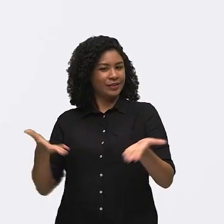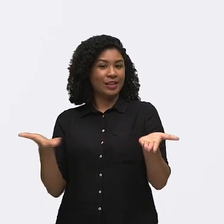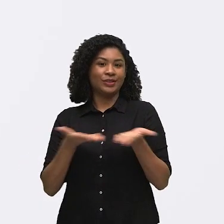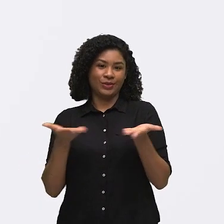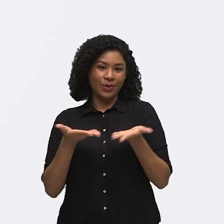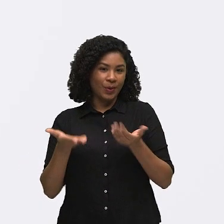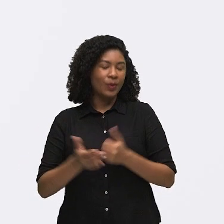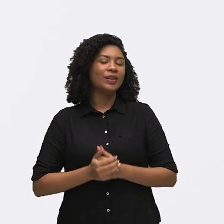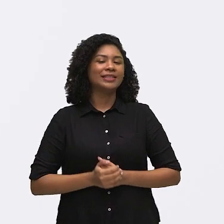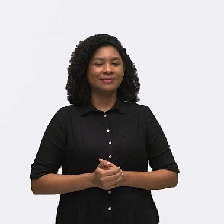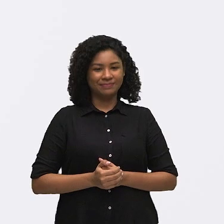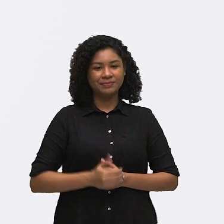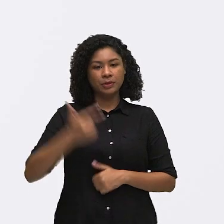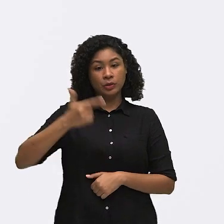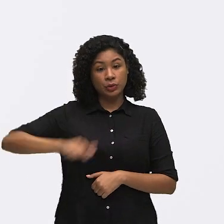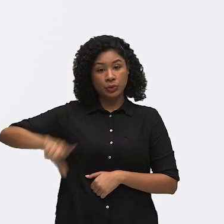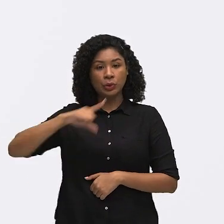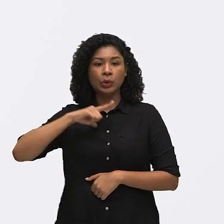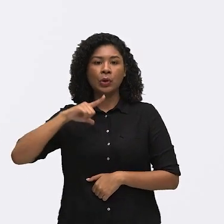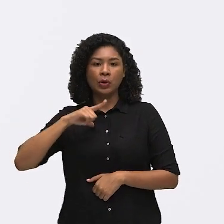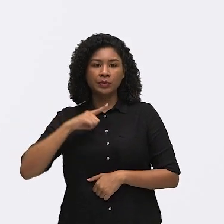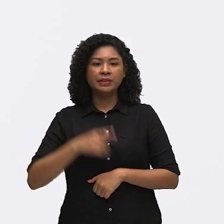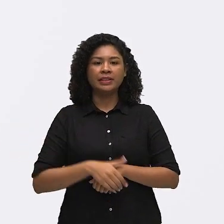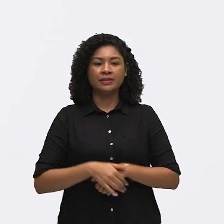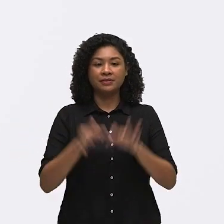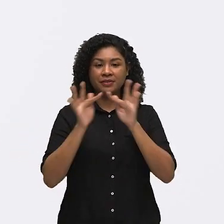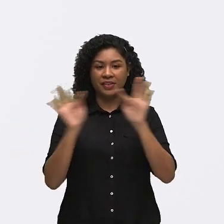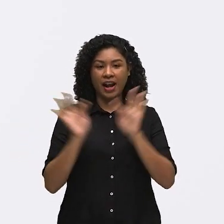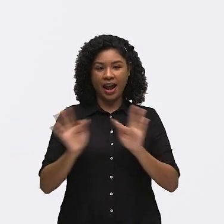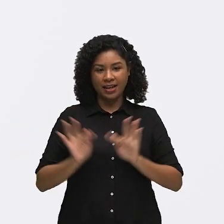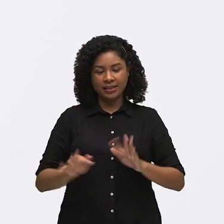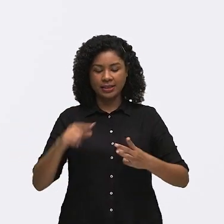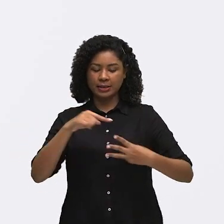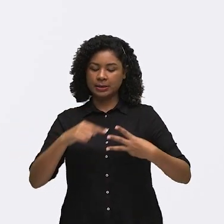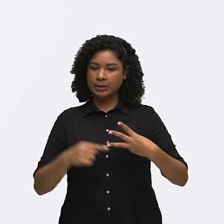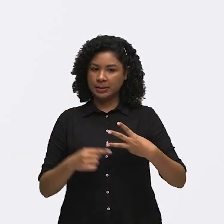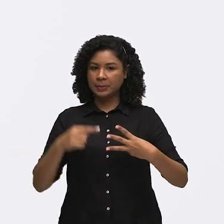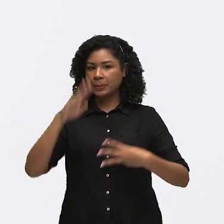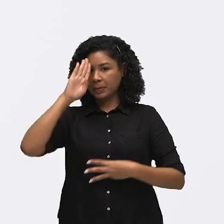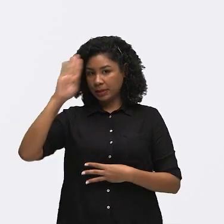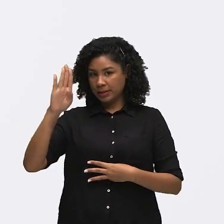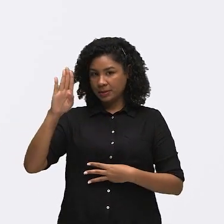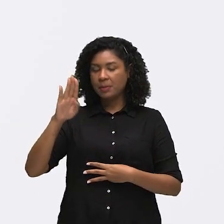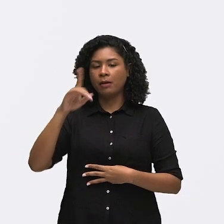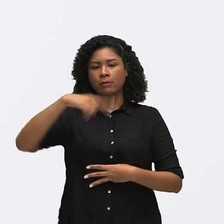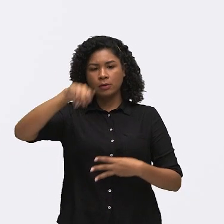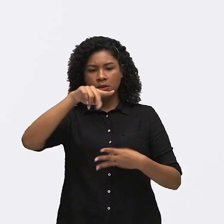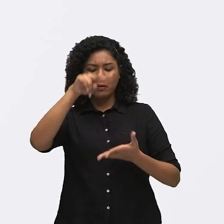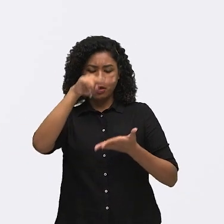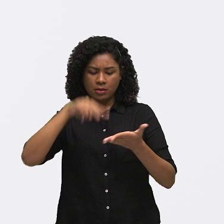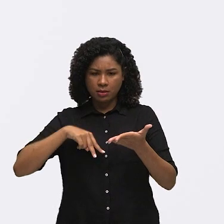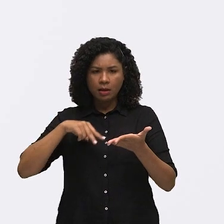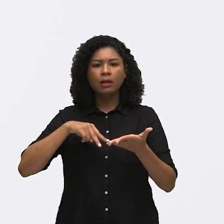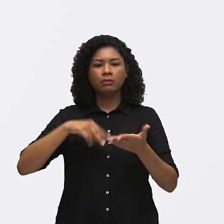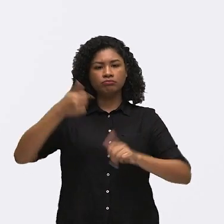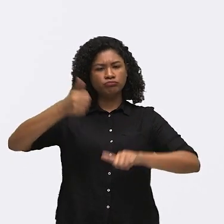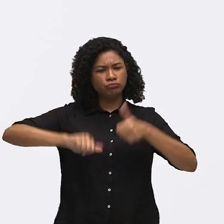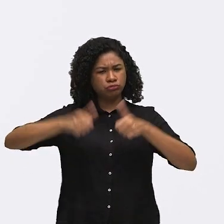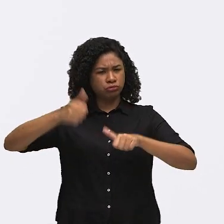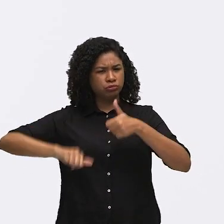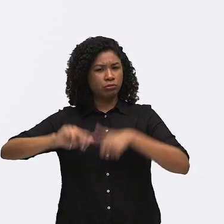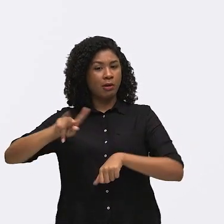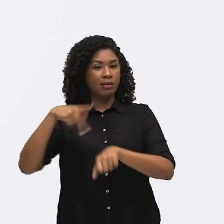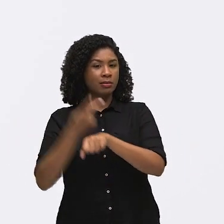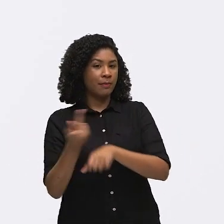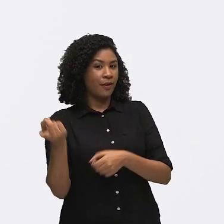aí. Mais uma vez, nós temos afirmações, frases, são 3, para serem analisadas por vocês. Daqui a pouco a